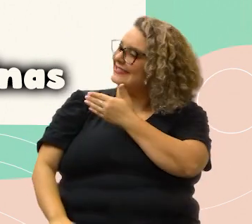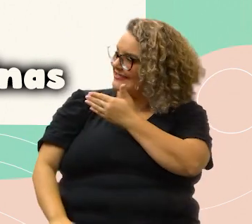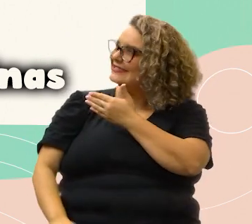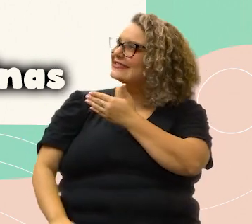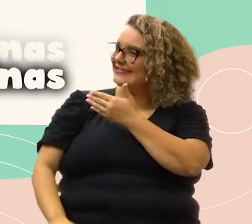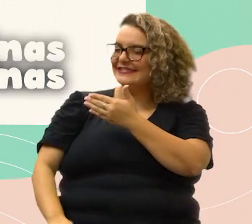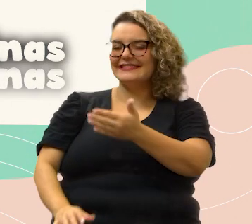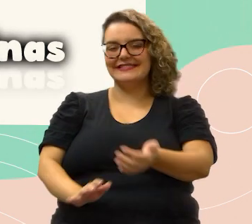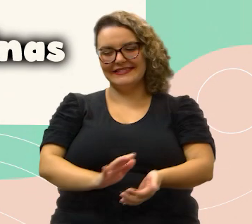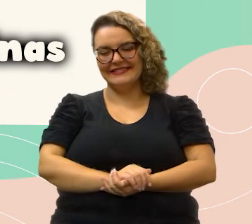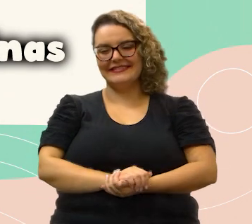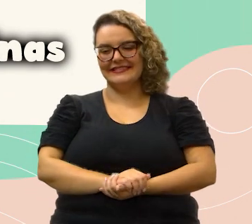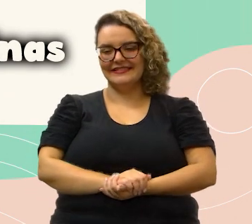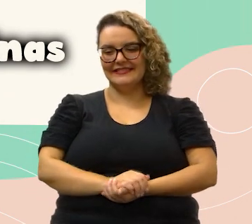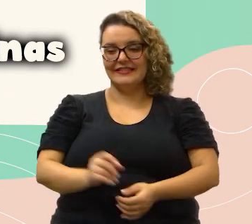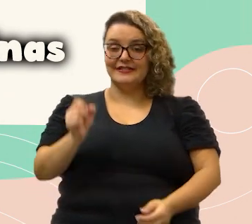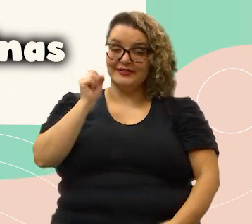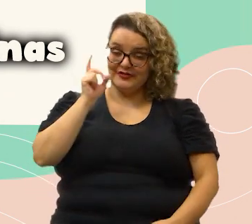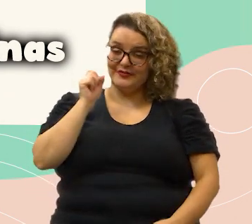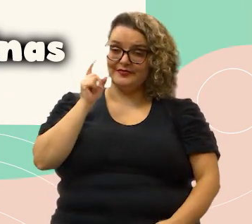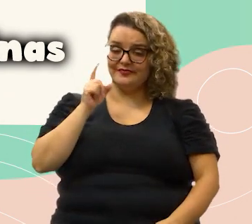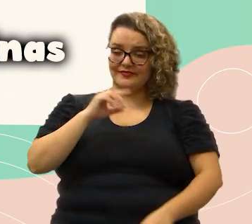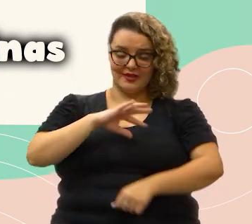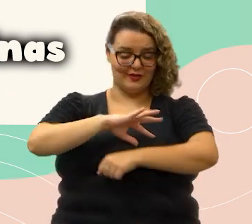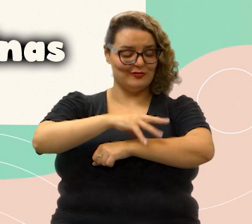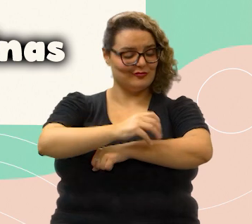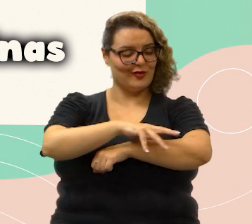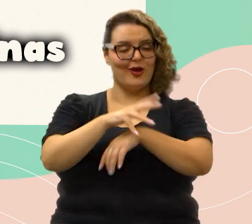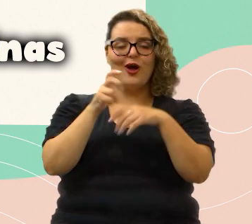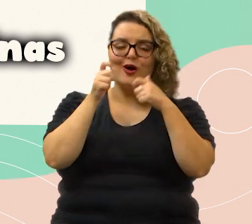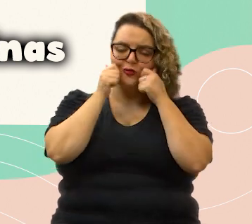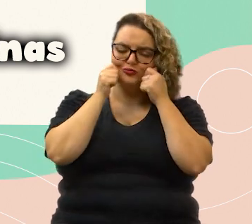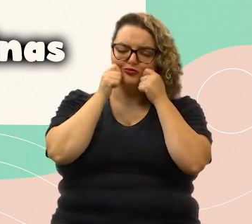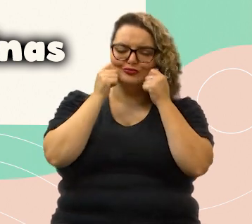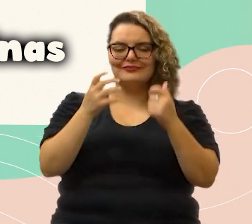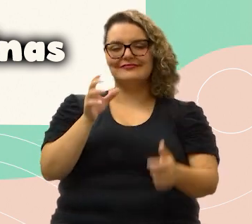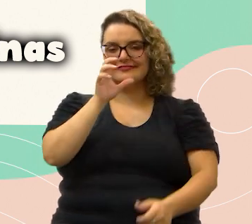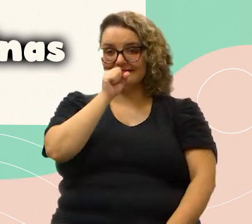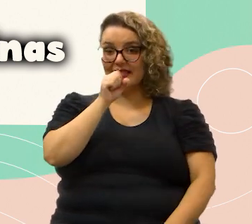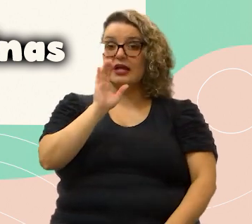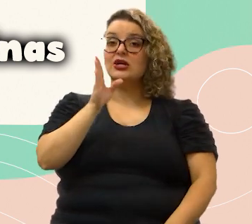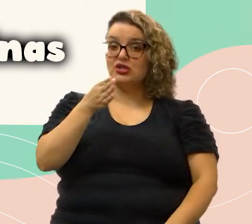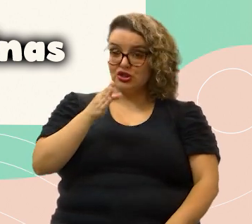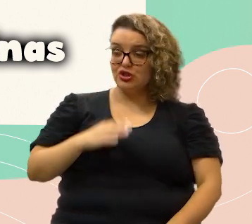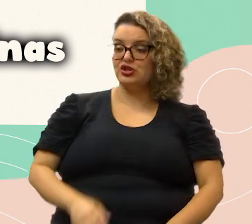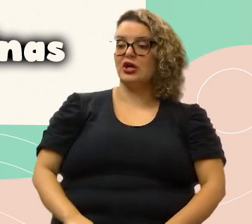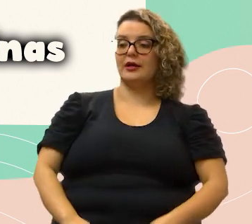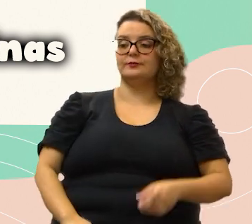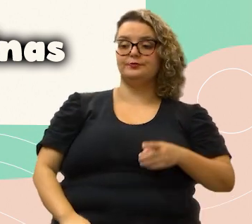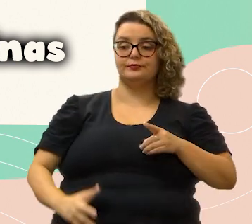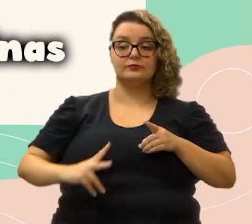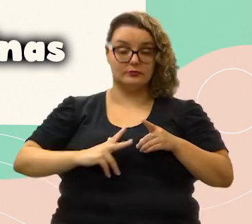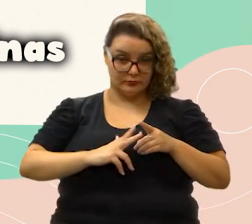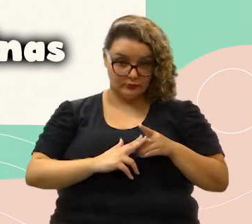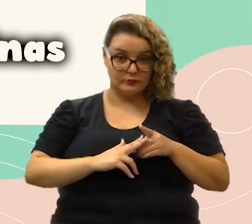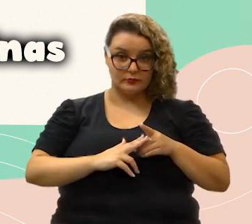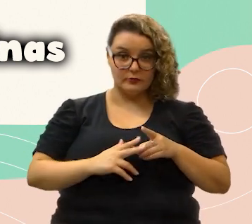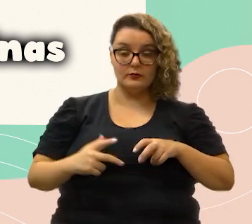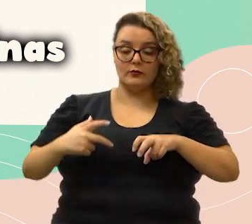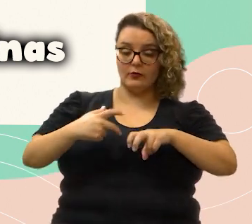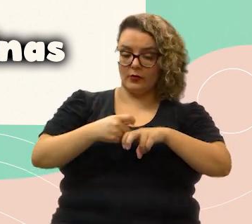o Marley. Esse gatinho com a pelagem toda fofinha e laranja já foi castrado, vacinado